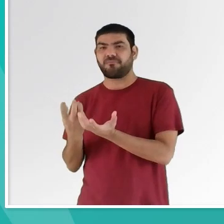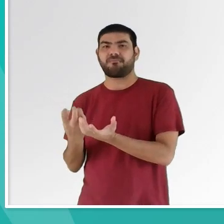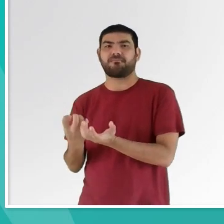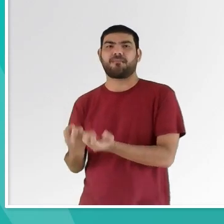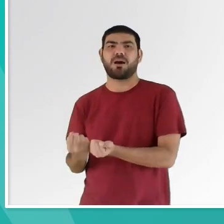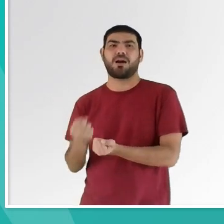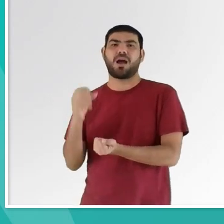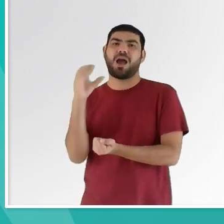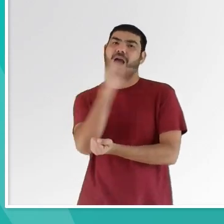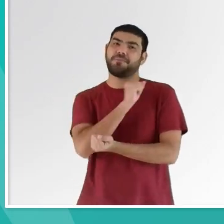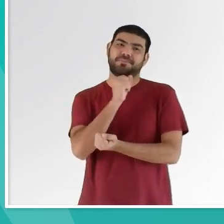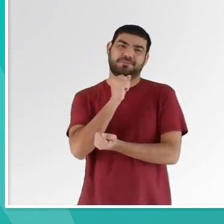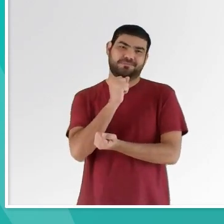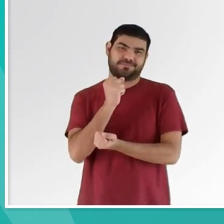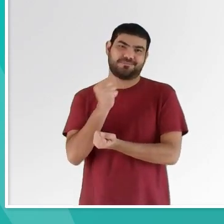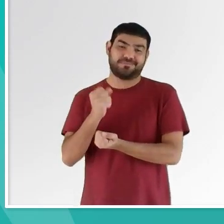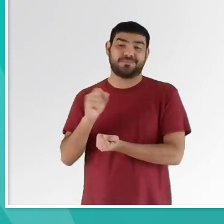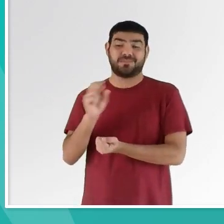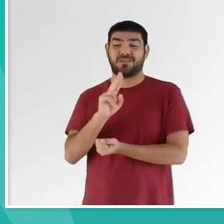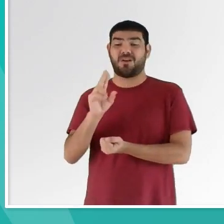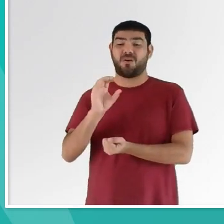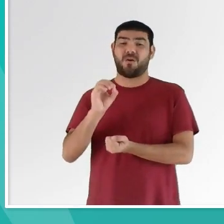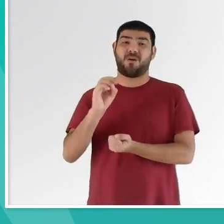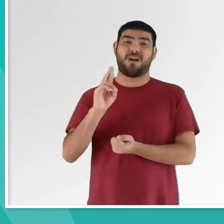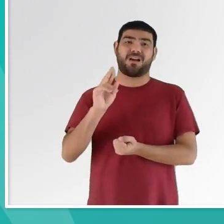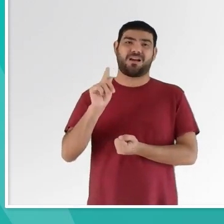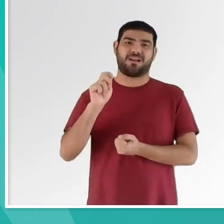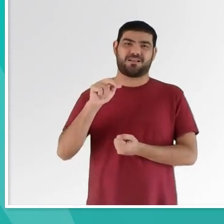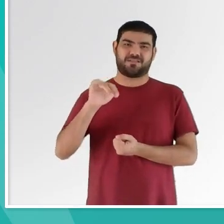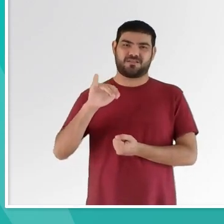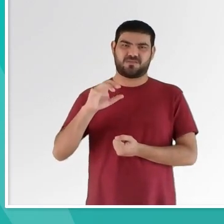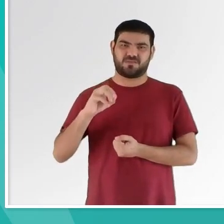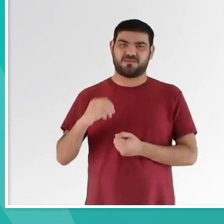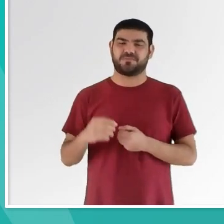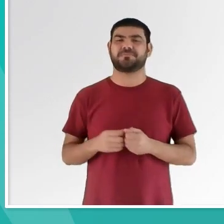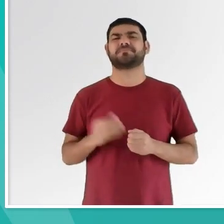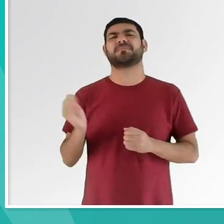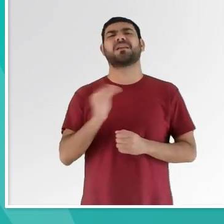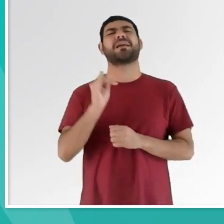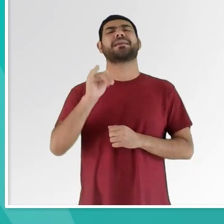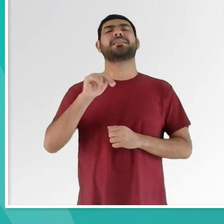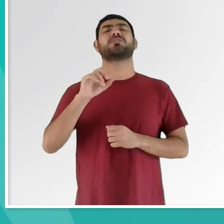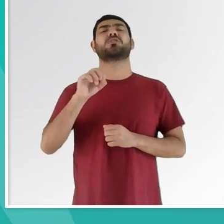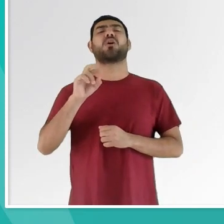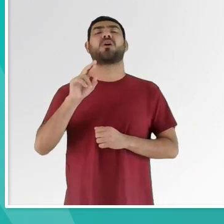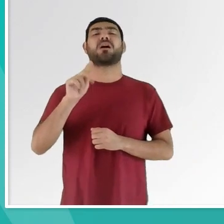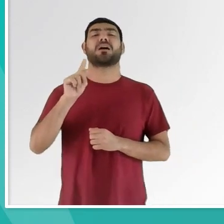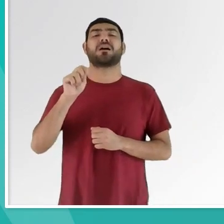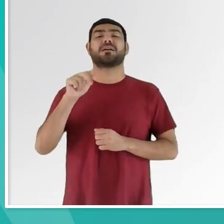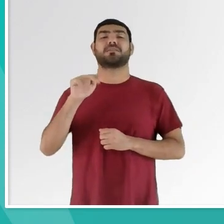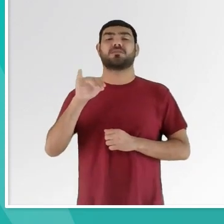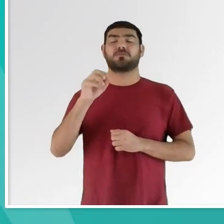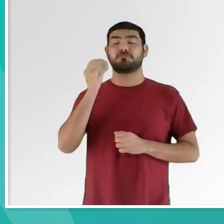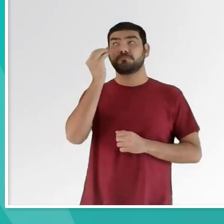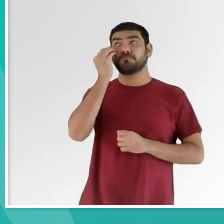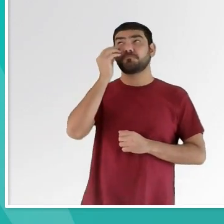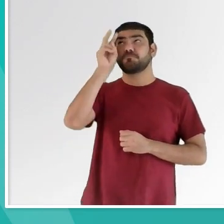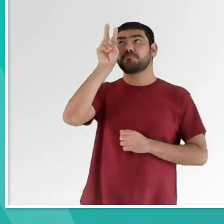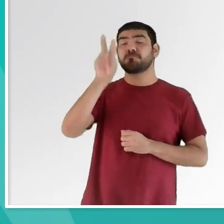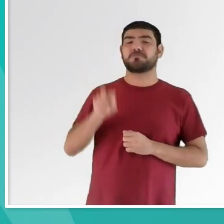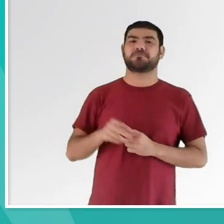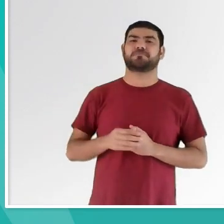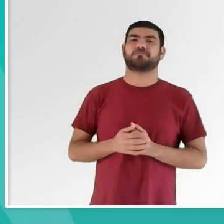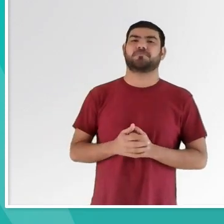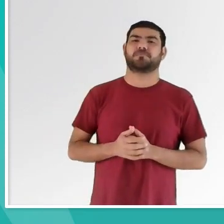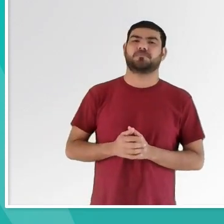lixo orgânico. E o que seria um lixo inorgânico? Vamos ver? Então, lixo